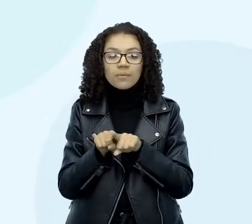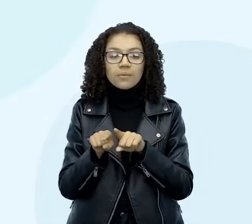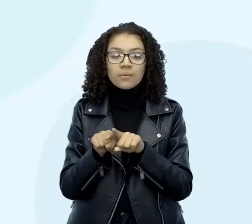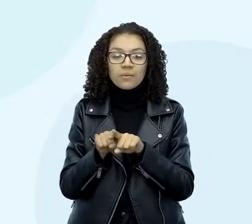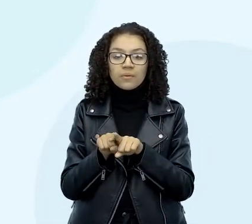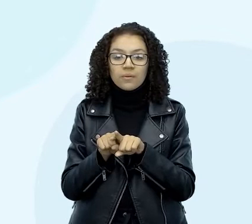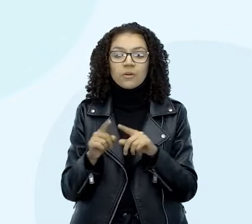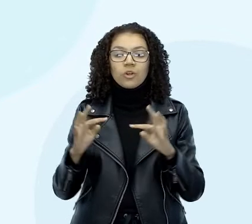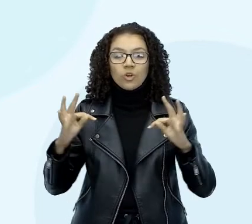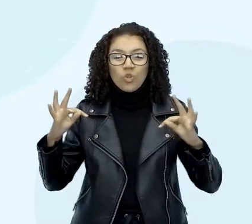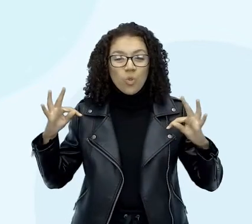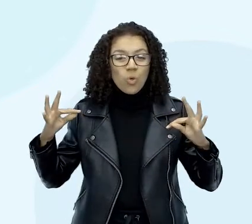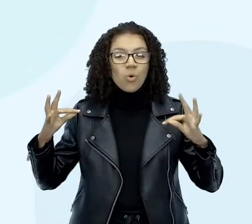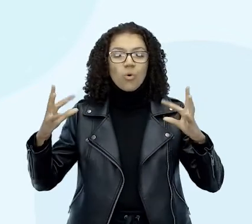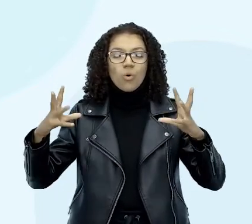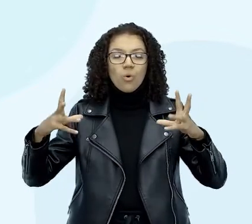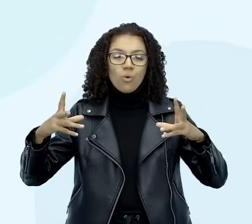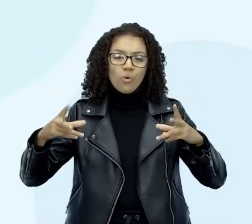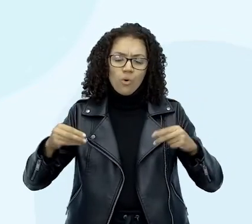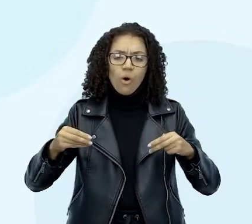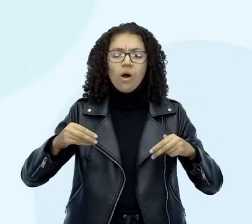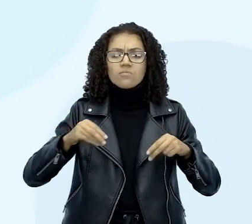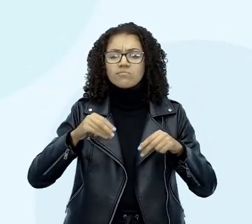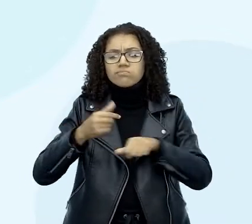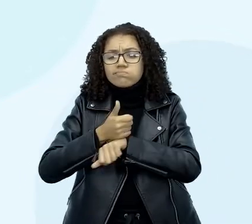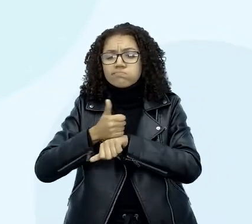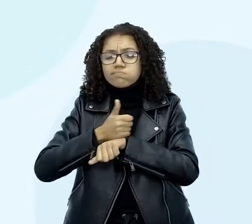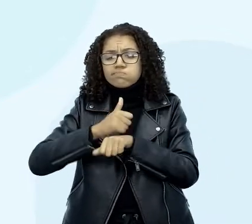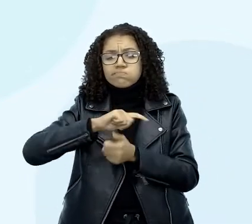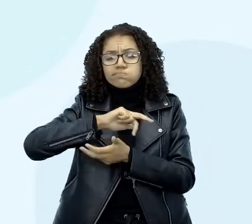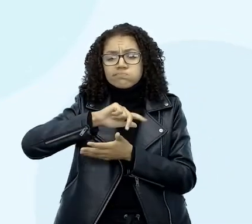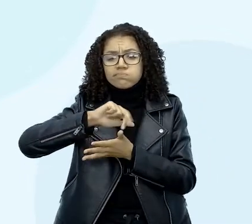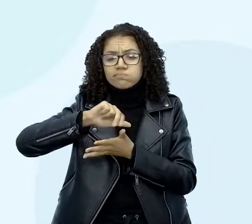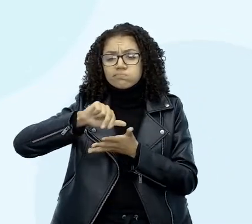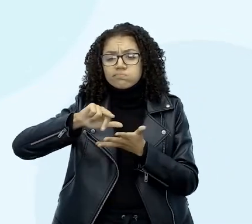e você pode transitar em outras áreas.